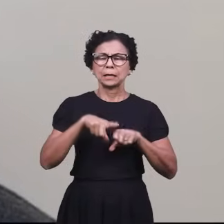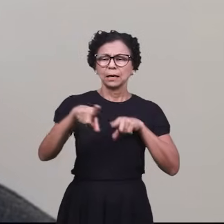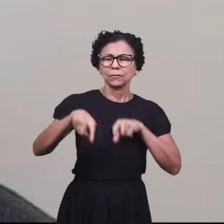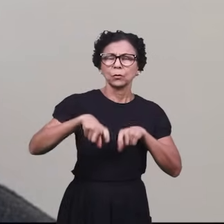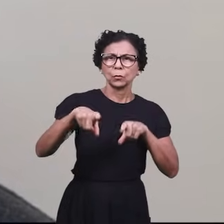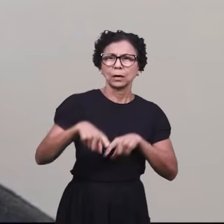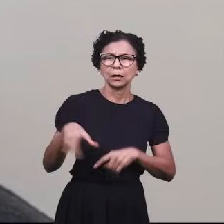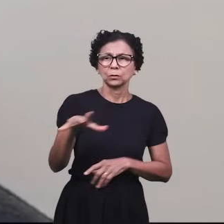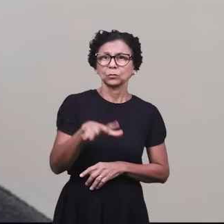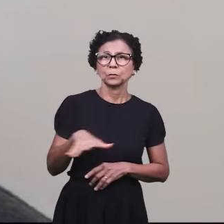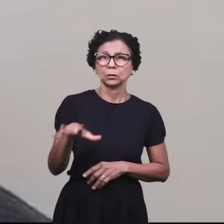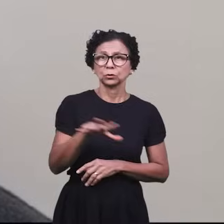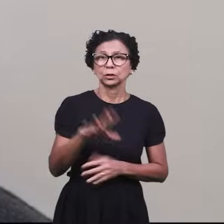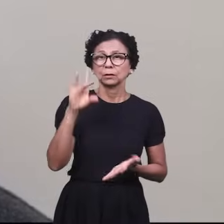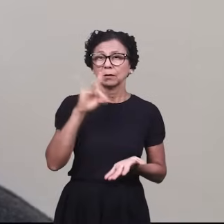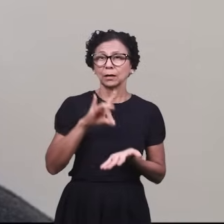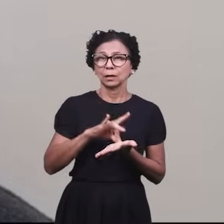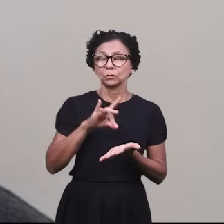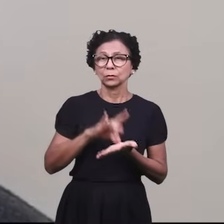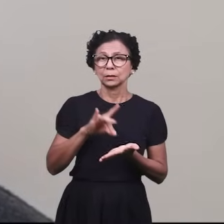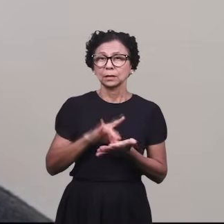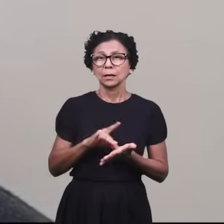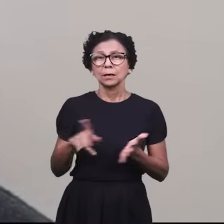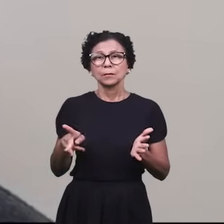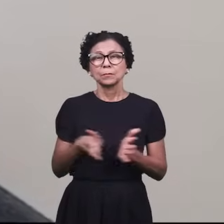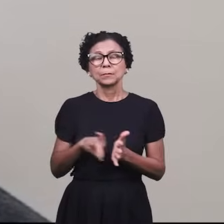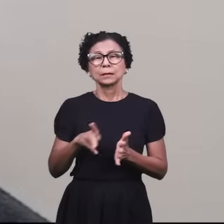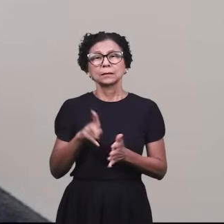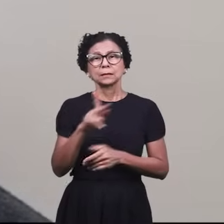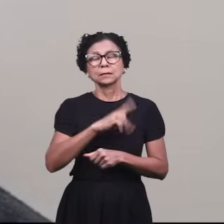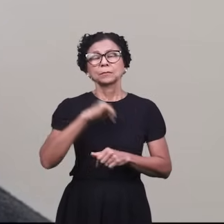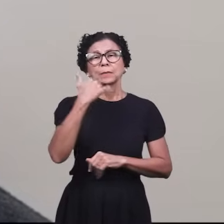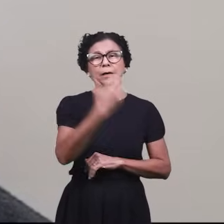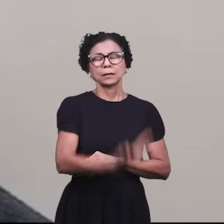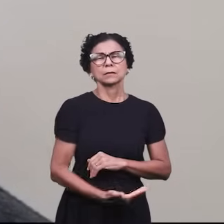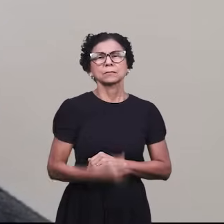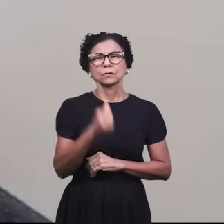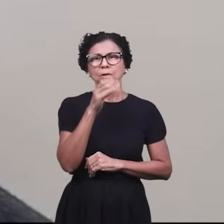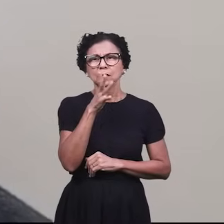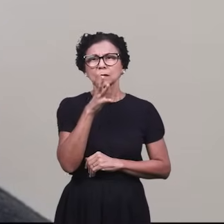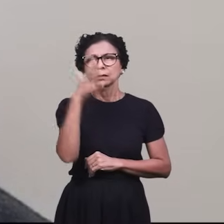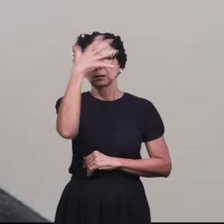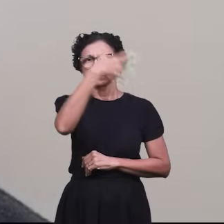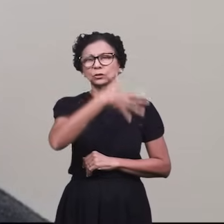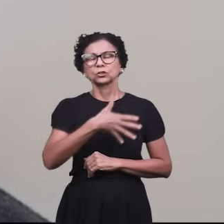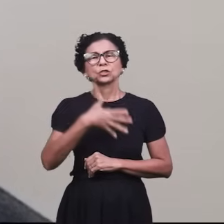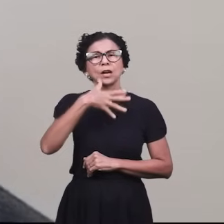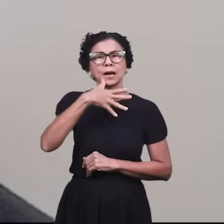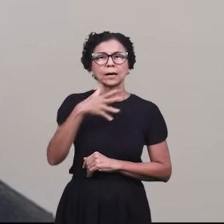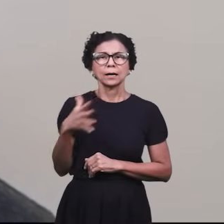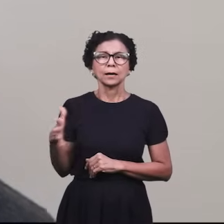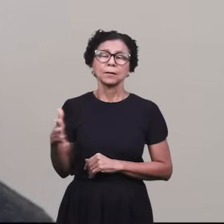que trabalhava com ervilhas em uma região que atualmente pertence à República Tcheca.